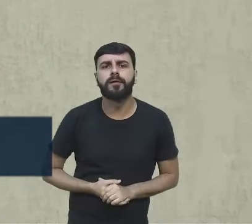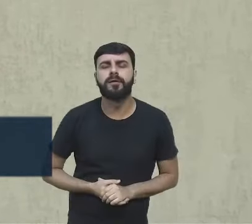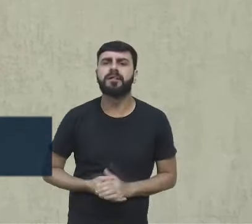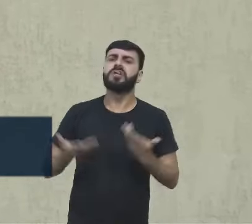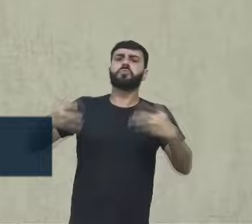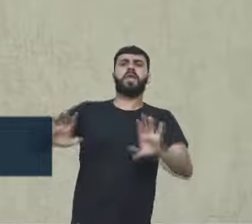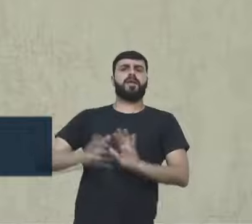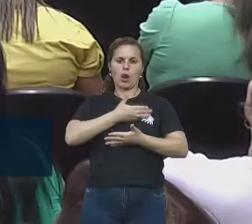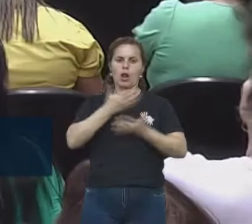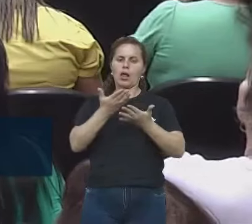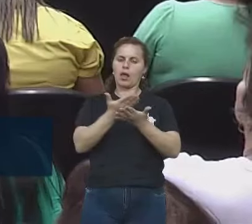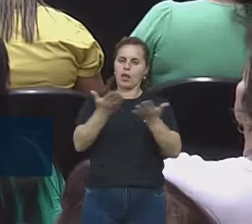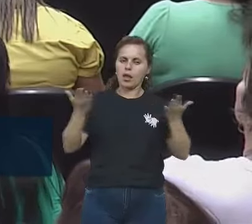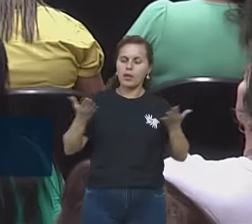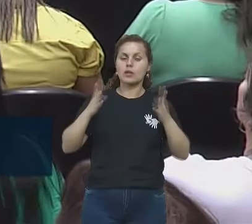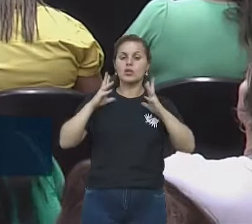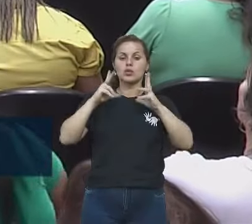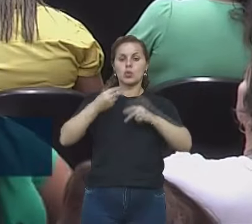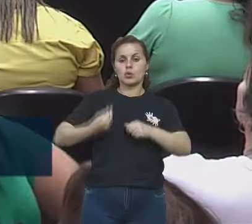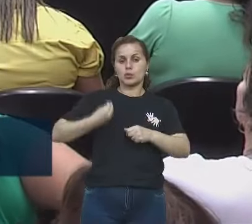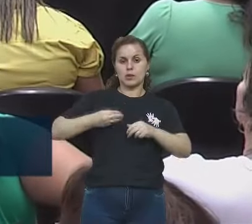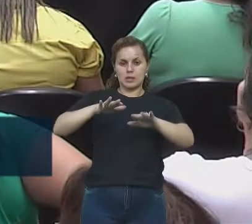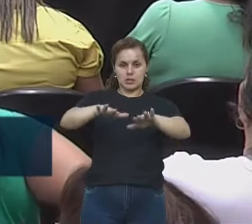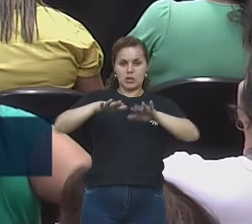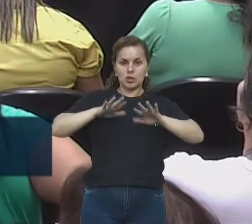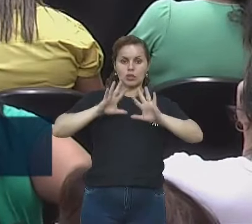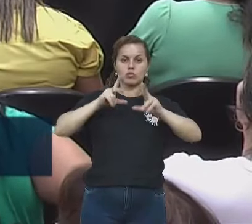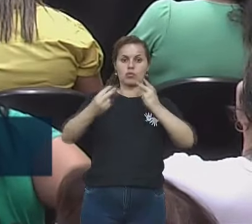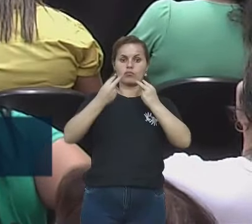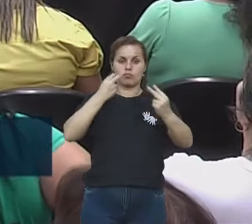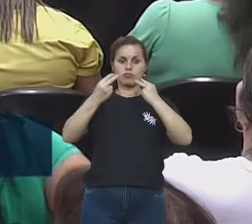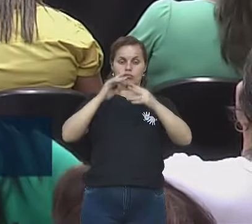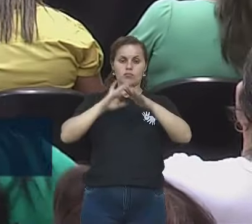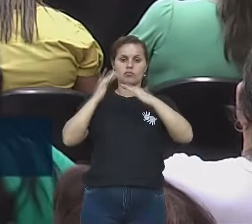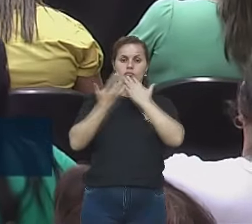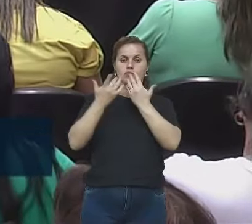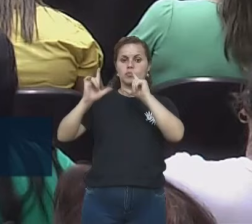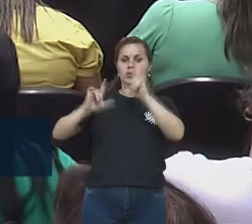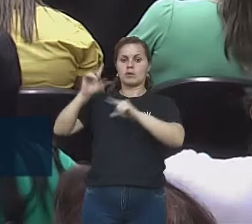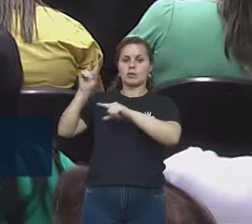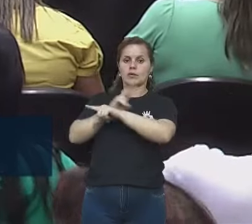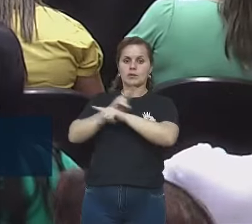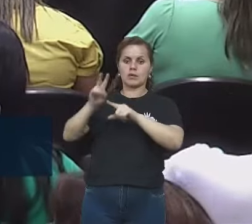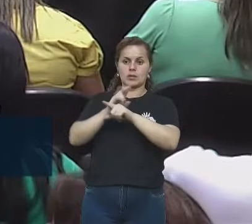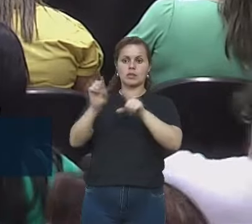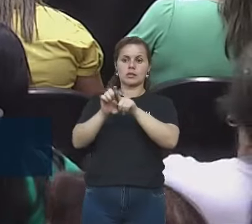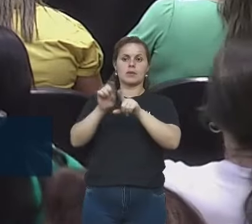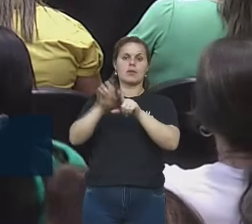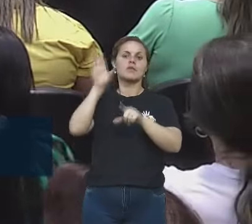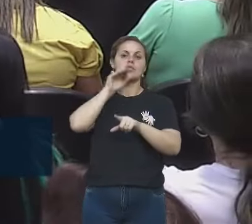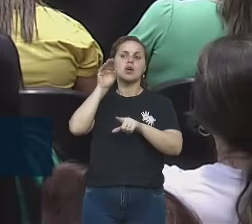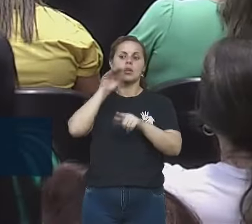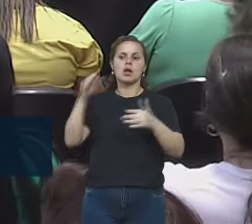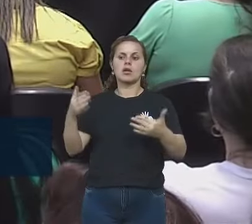não quiseram vir além desse posicionamento Marcos apresentou uma representação protocolada junto ao Ministério